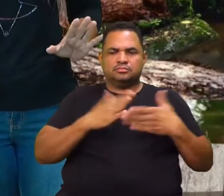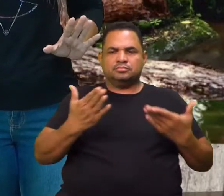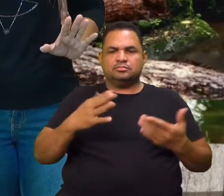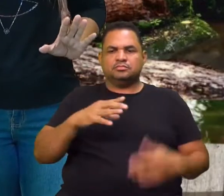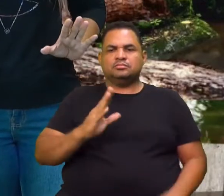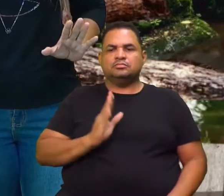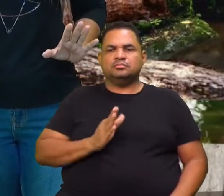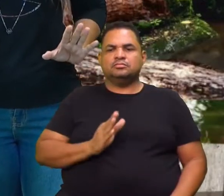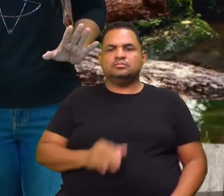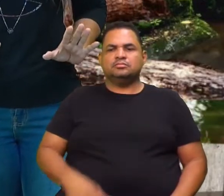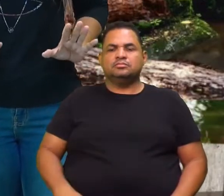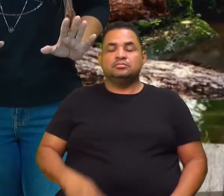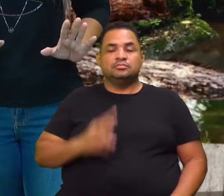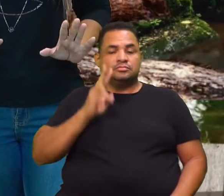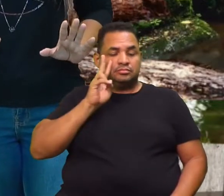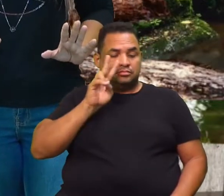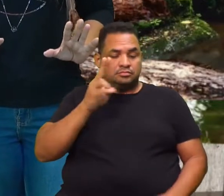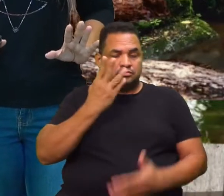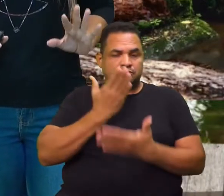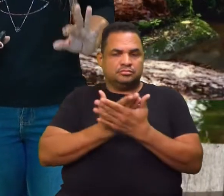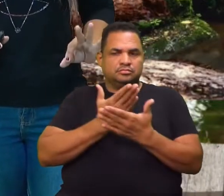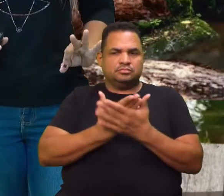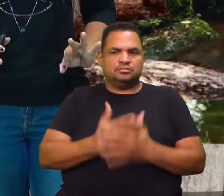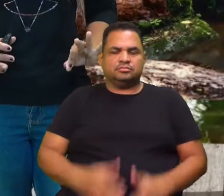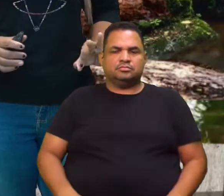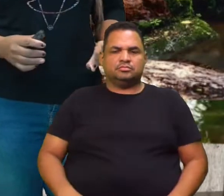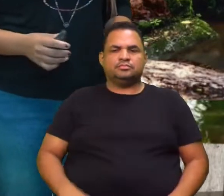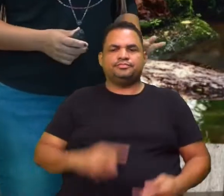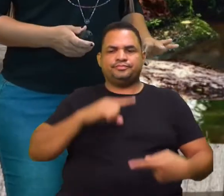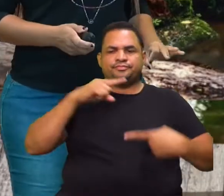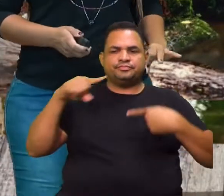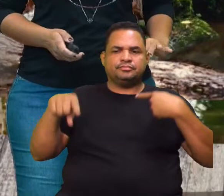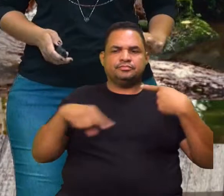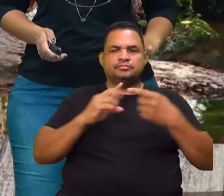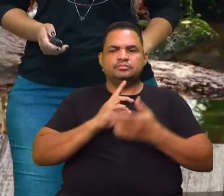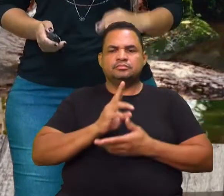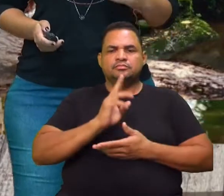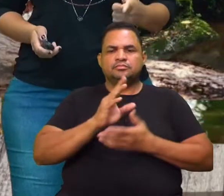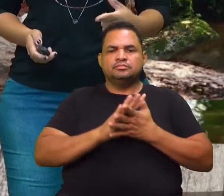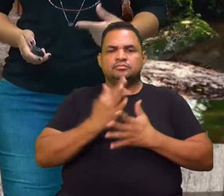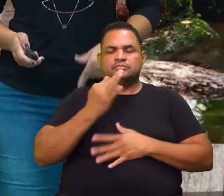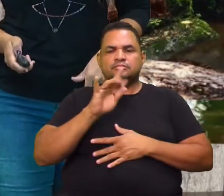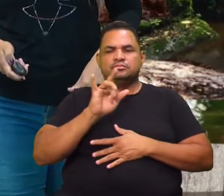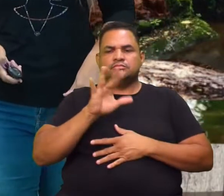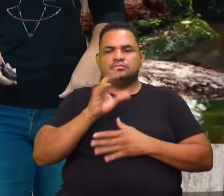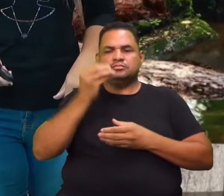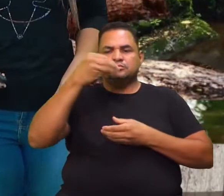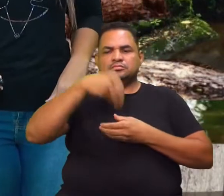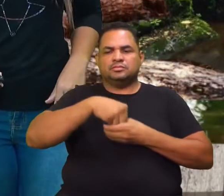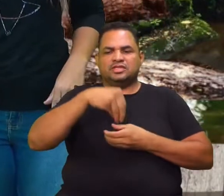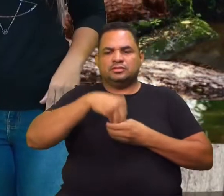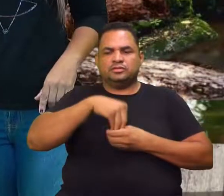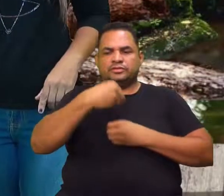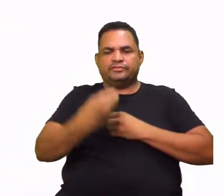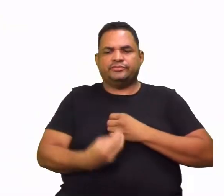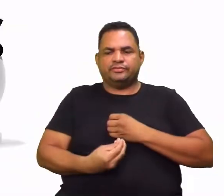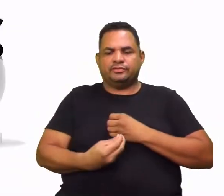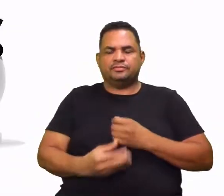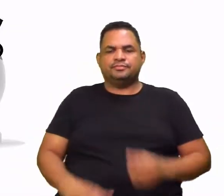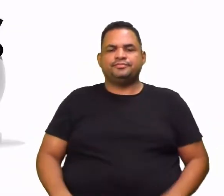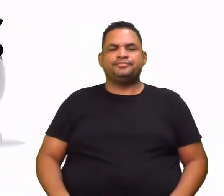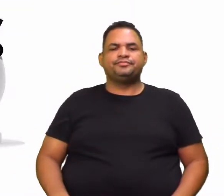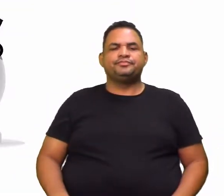já viu. Vamos agora focar nesses processos de fecundação interna e externa. Olha lá no